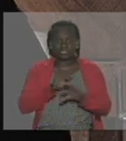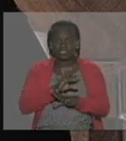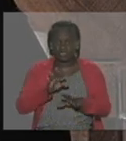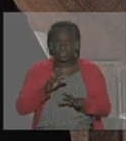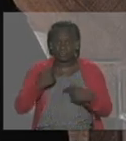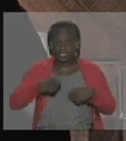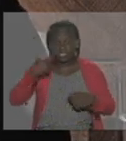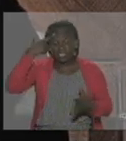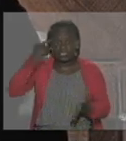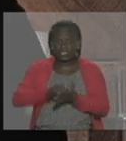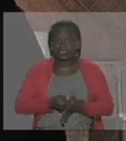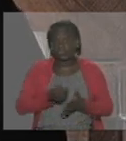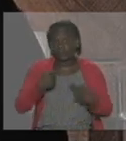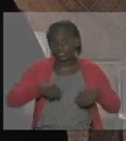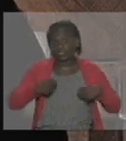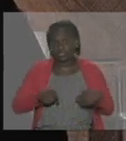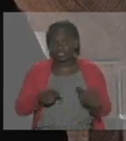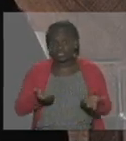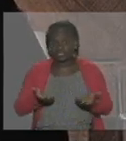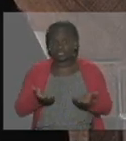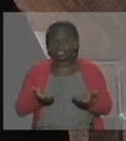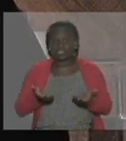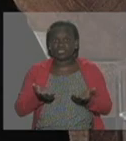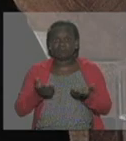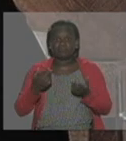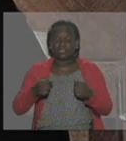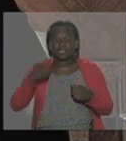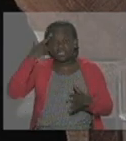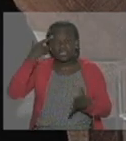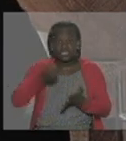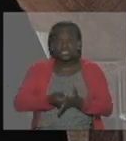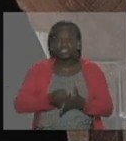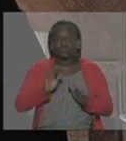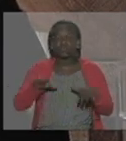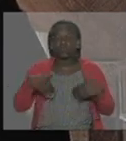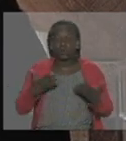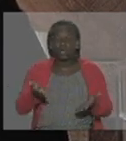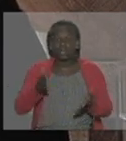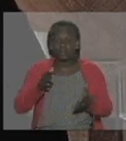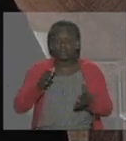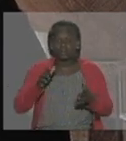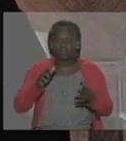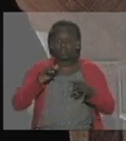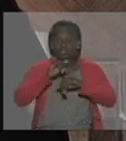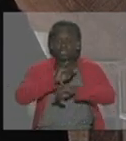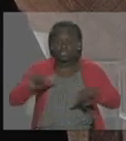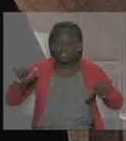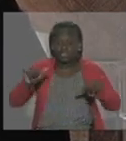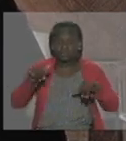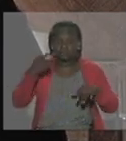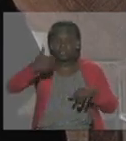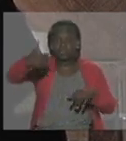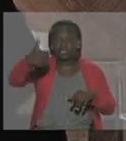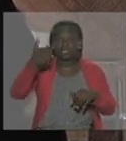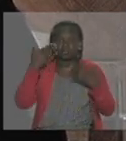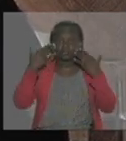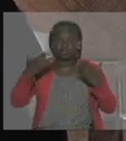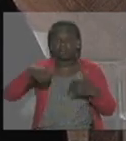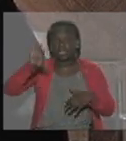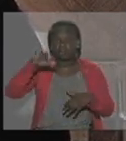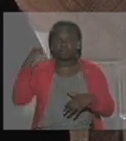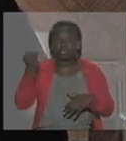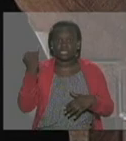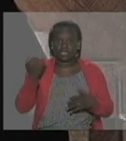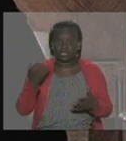porque você tem que tomar uma decisão você tem que decidir qual é a manchete da página